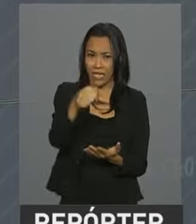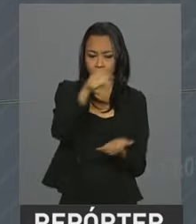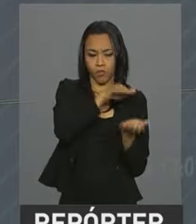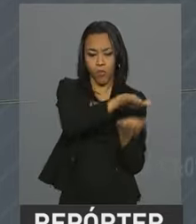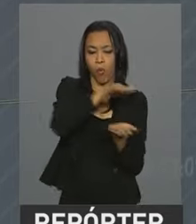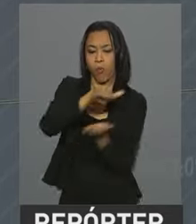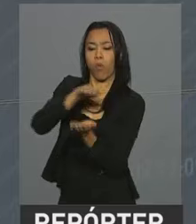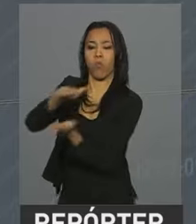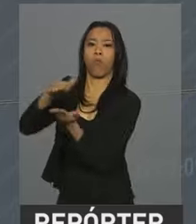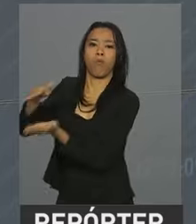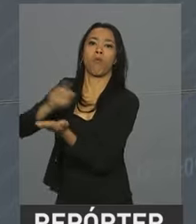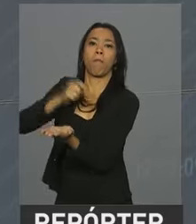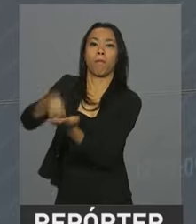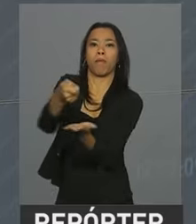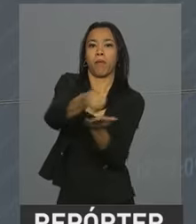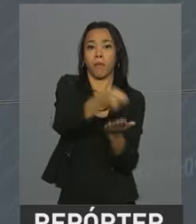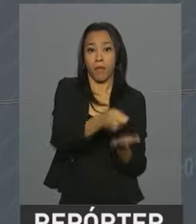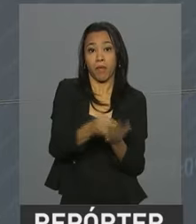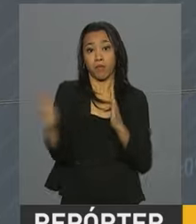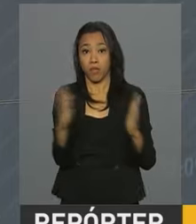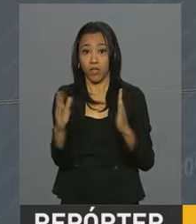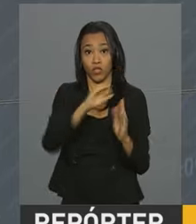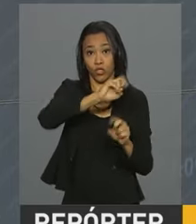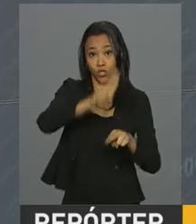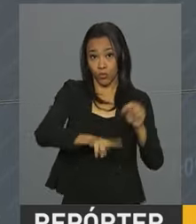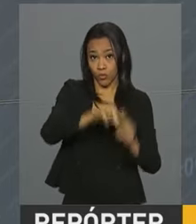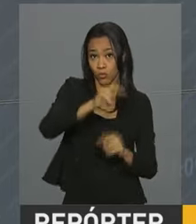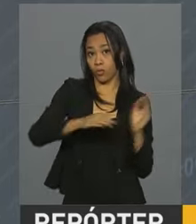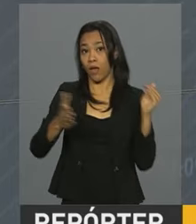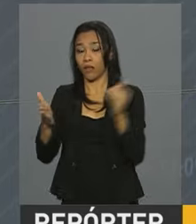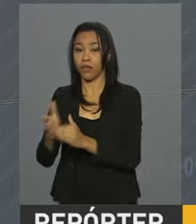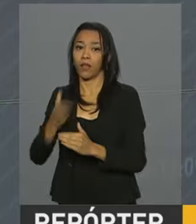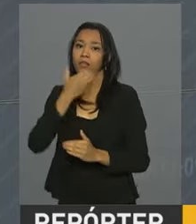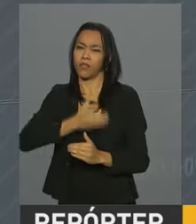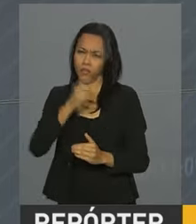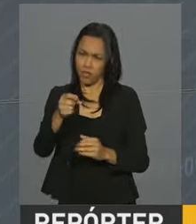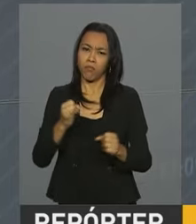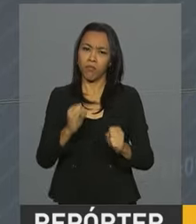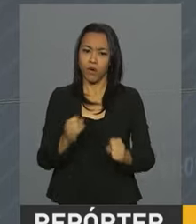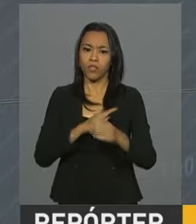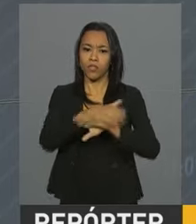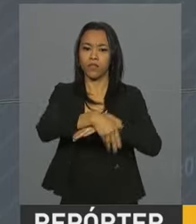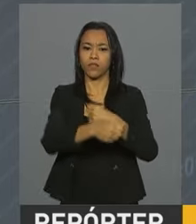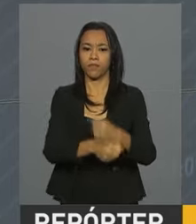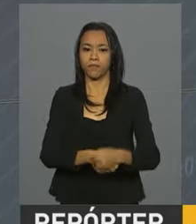a cada ano entre junho e dezembro todos os detalhes estão no site